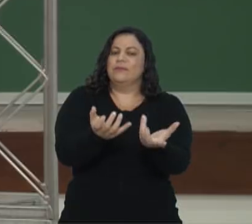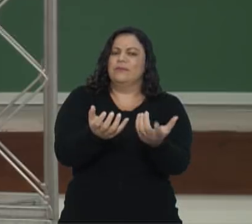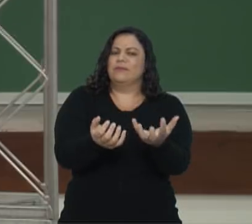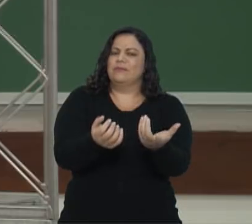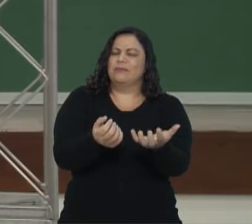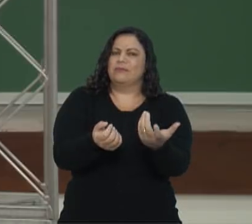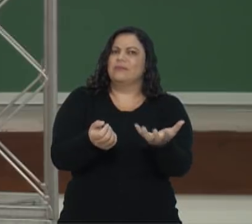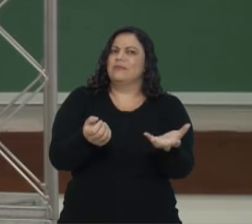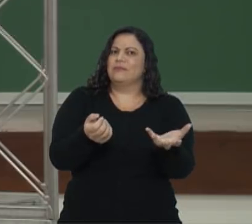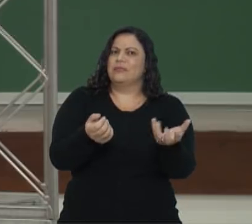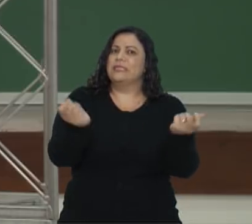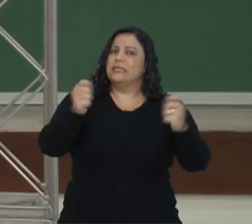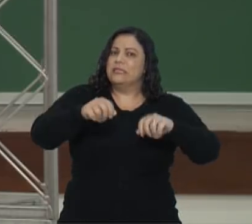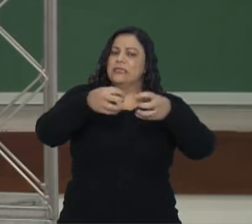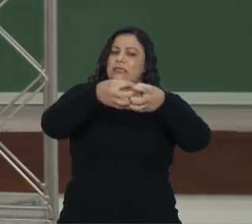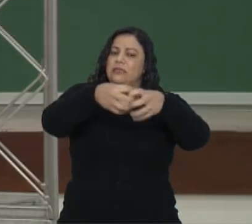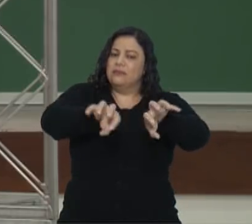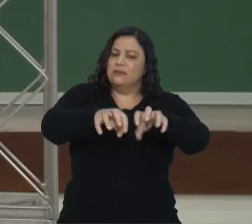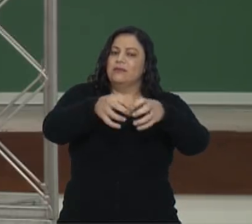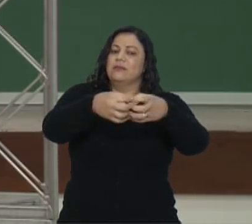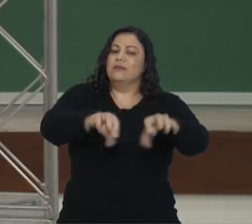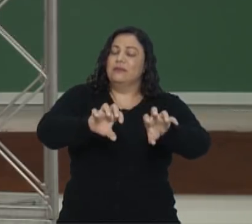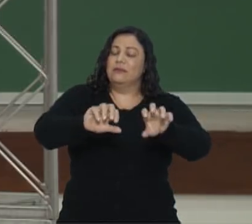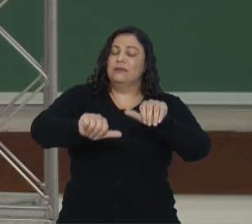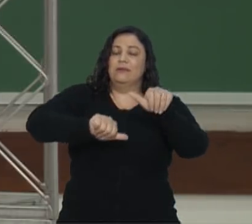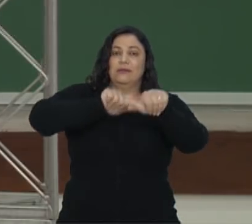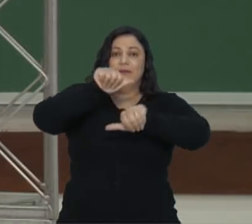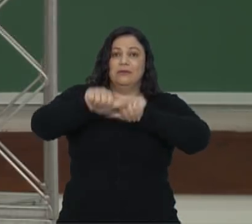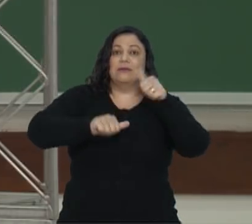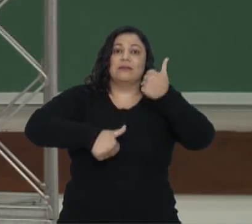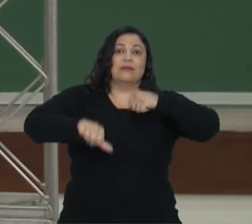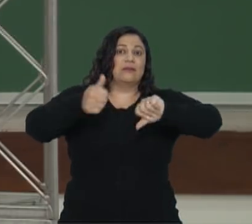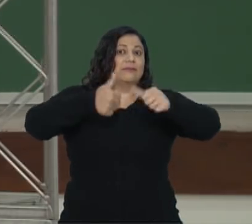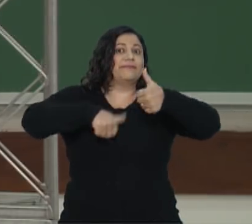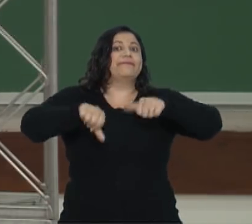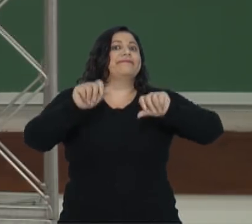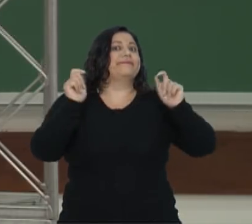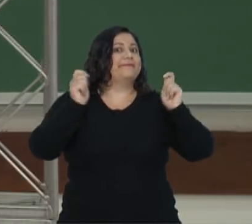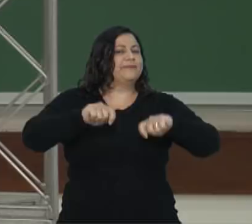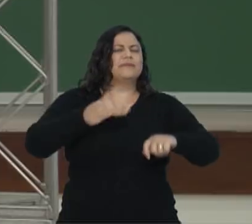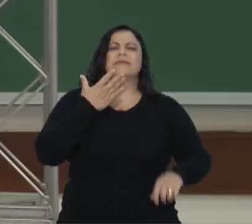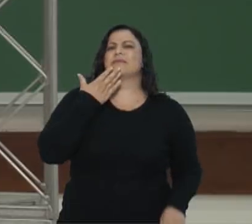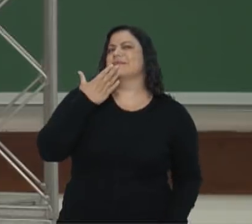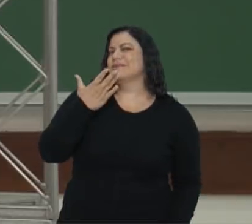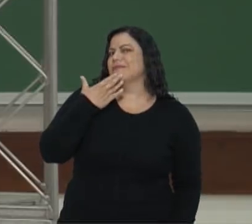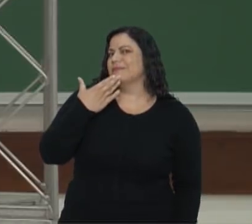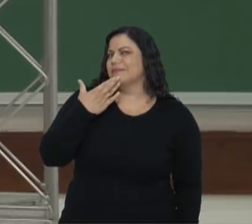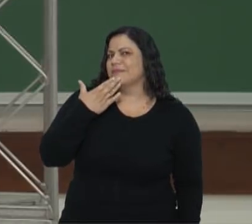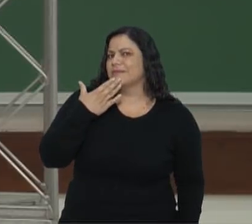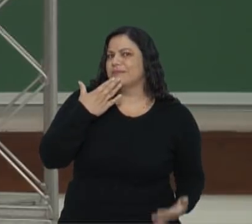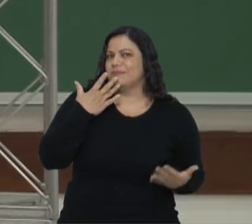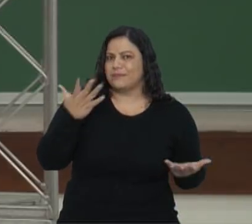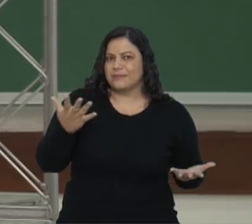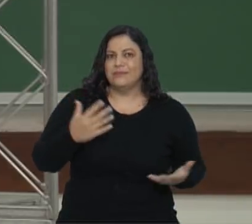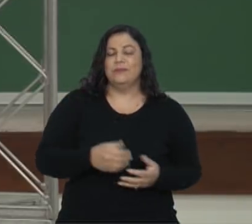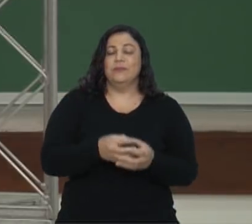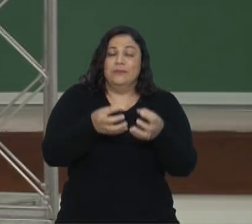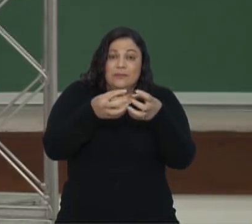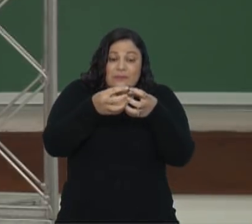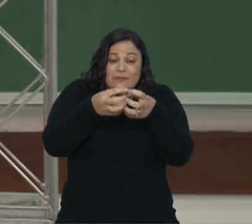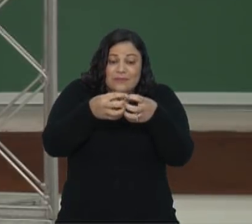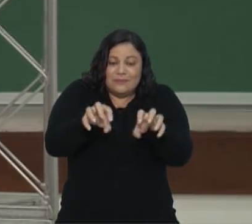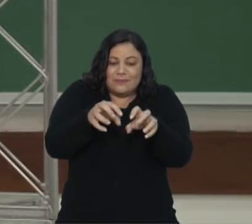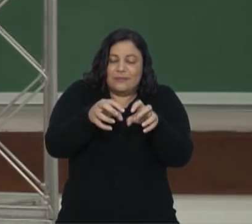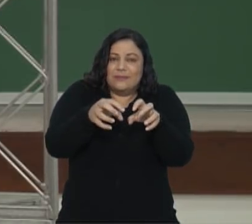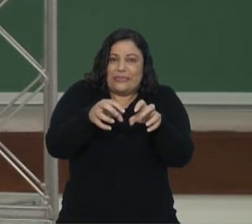uma reação, é uma transformação química. Percebam, olha a cor desse ovo. Quando a gente abre esse